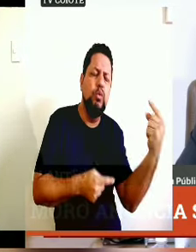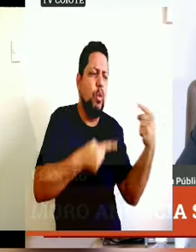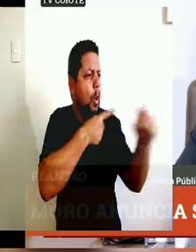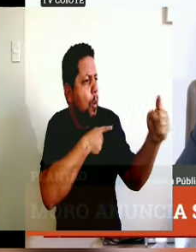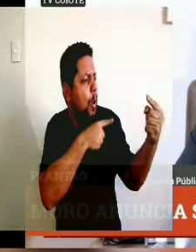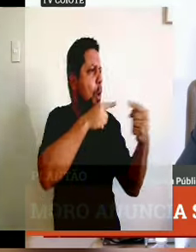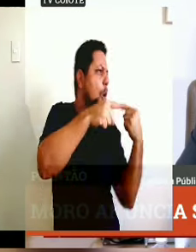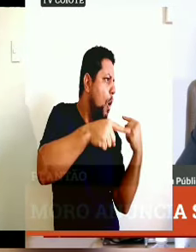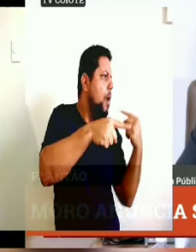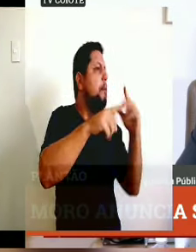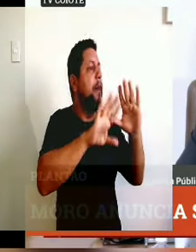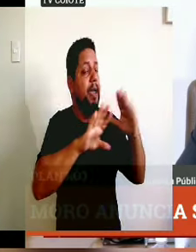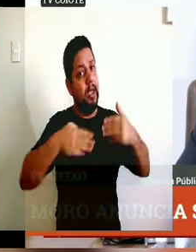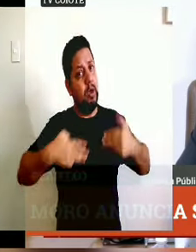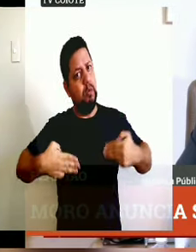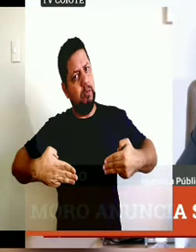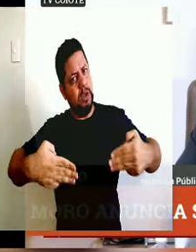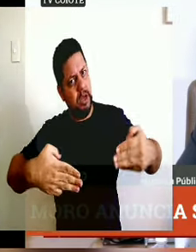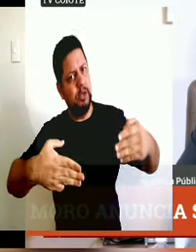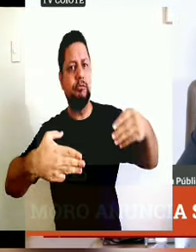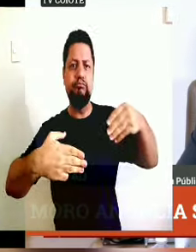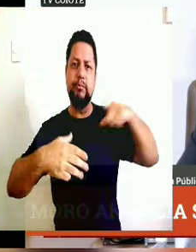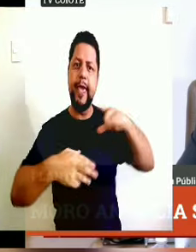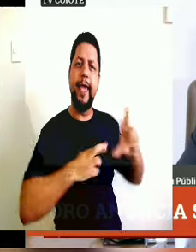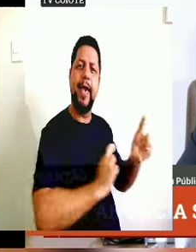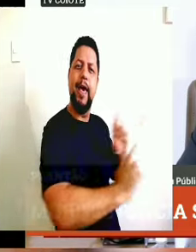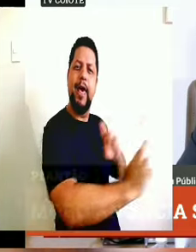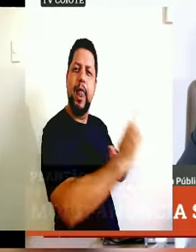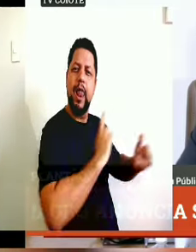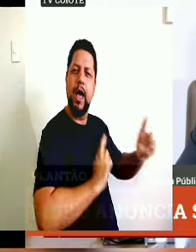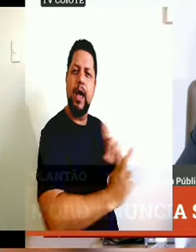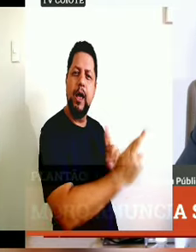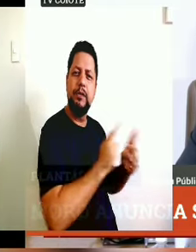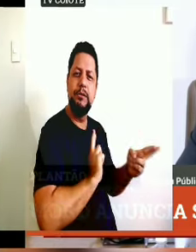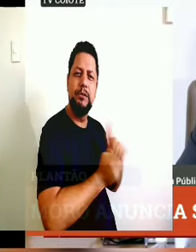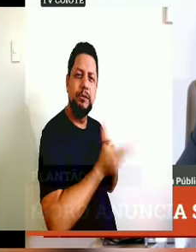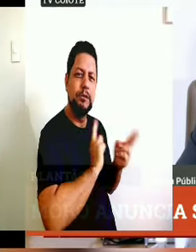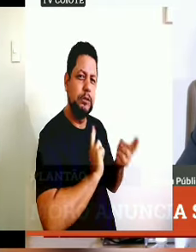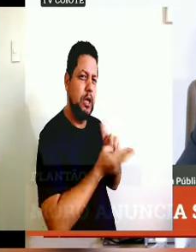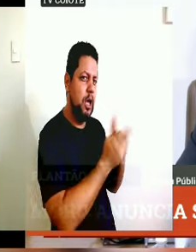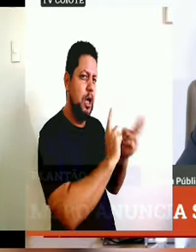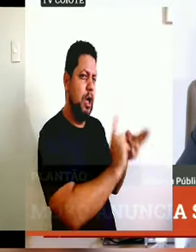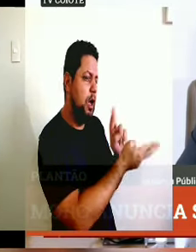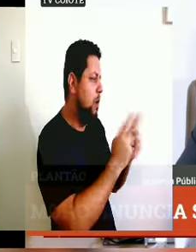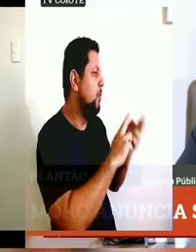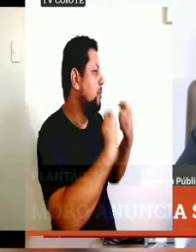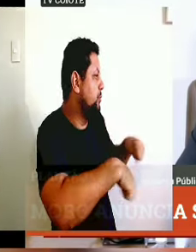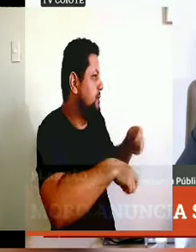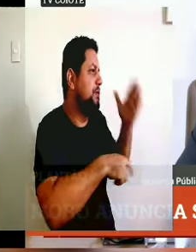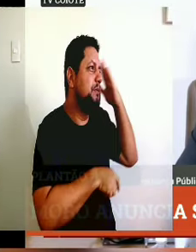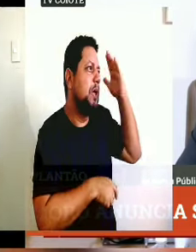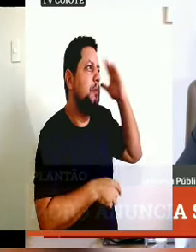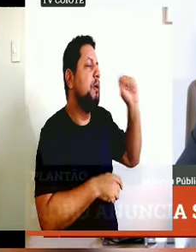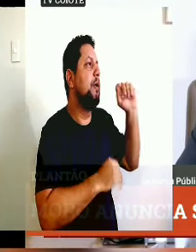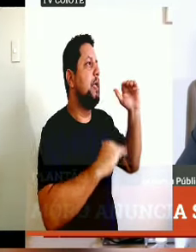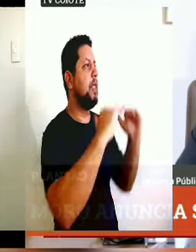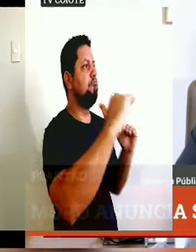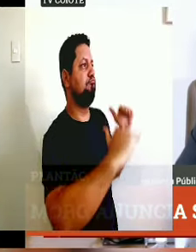como ministro, né, eu estou numa relação que eu tenho que preservar também a questão da